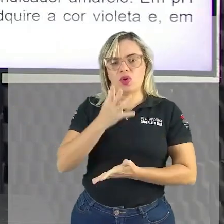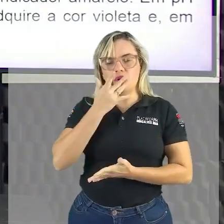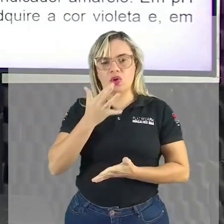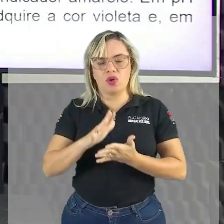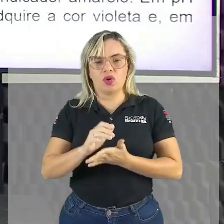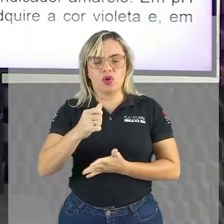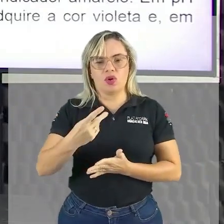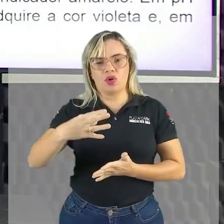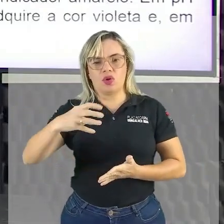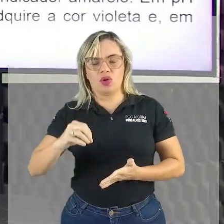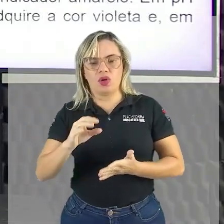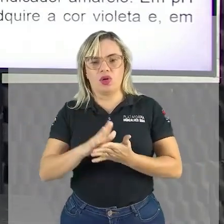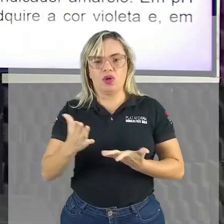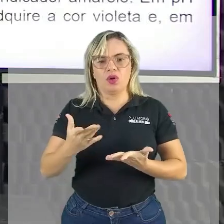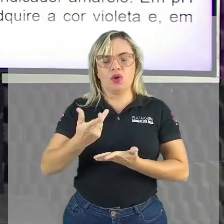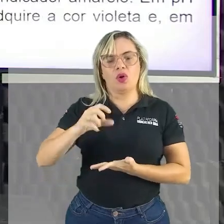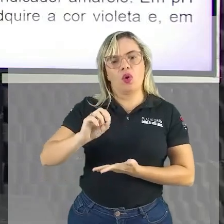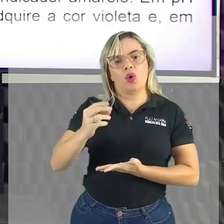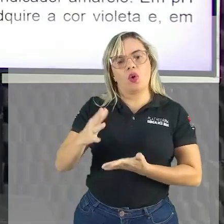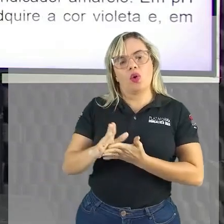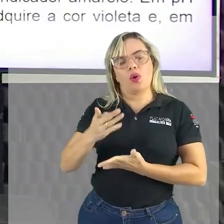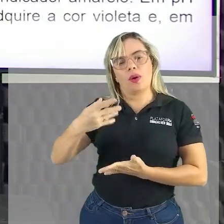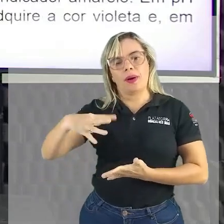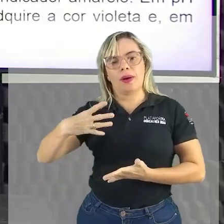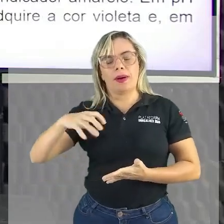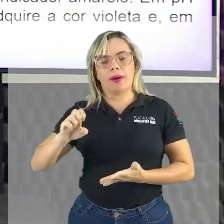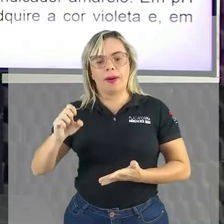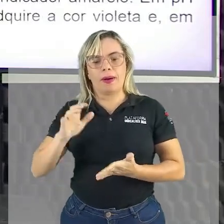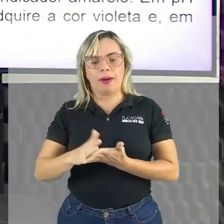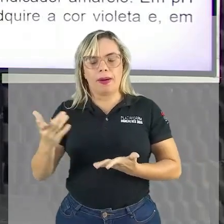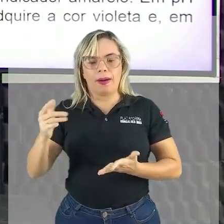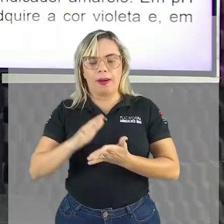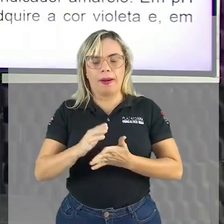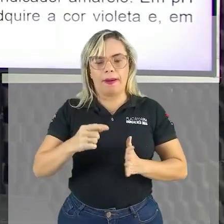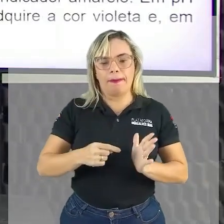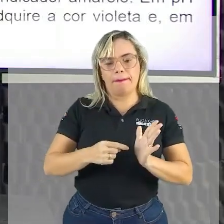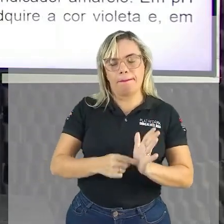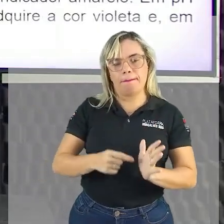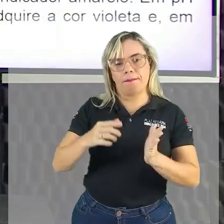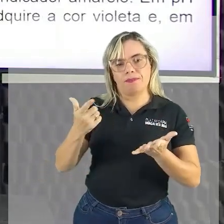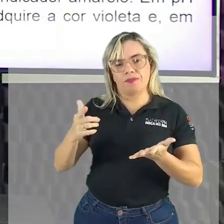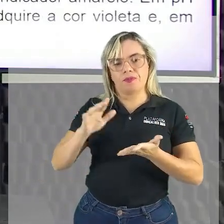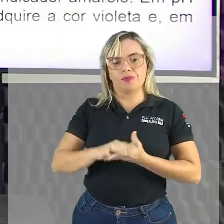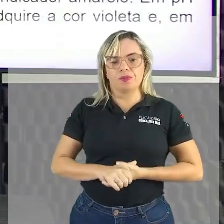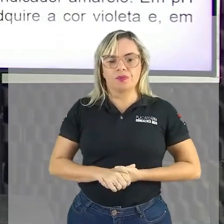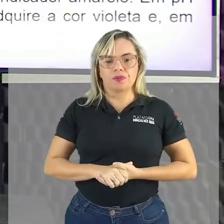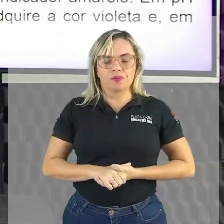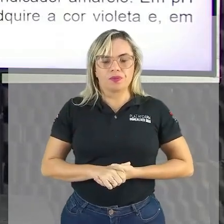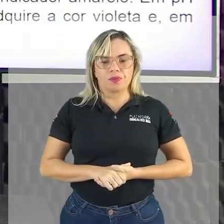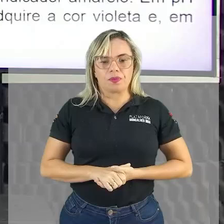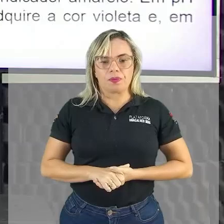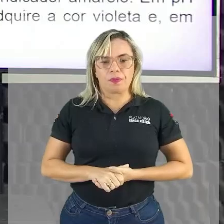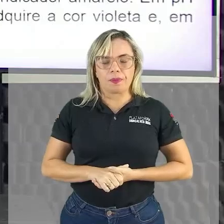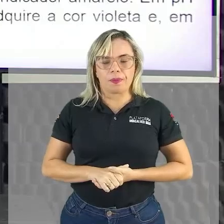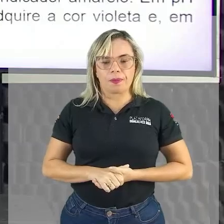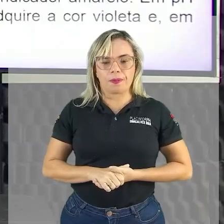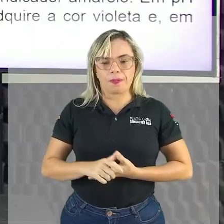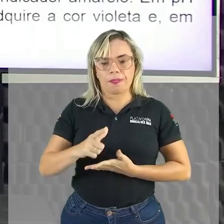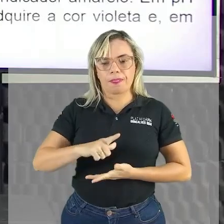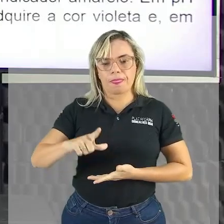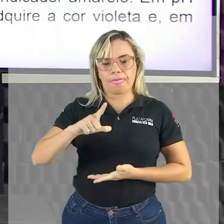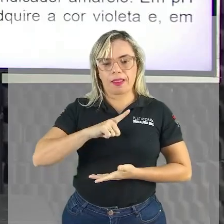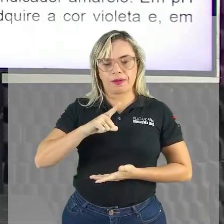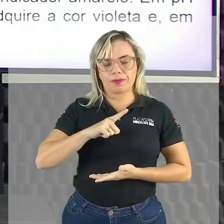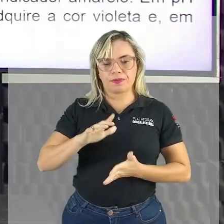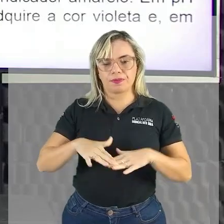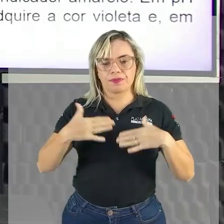base. Essa substância a gente chama de indicador. São os indicadores ácido-base, tá? Então aqui eu tenho um indicador,